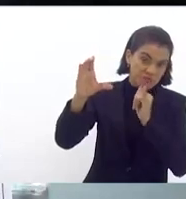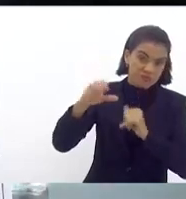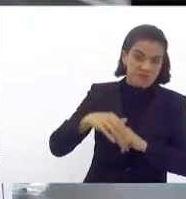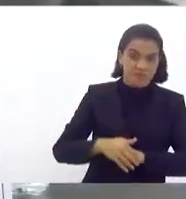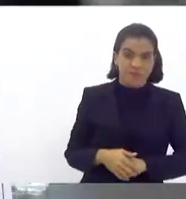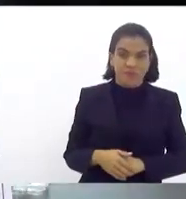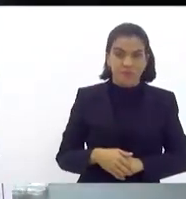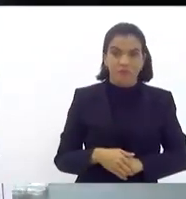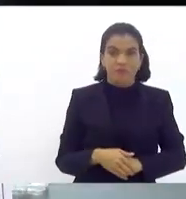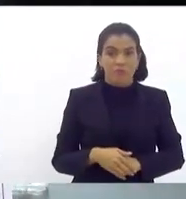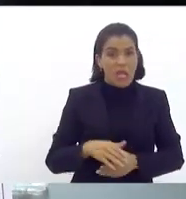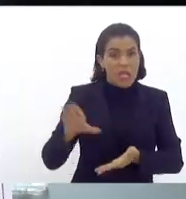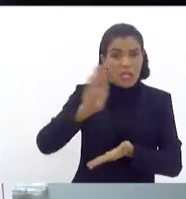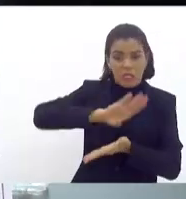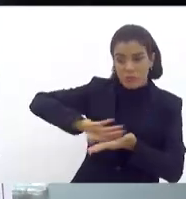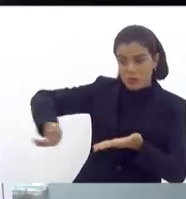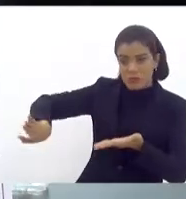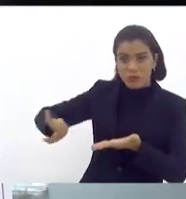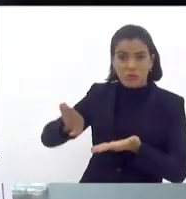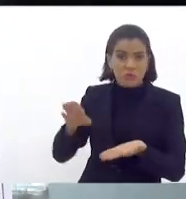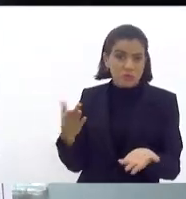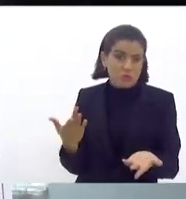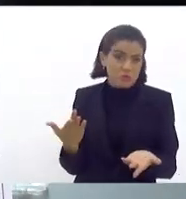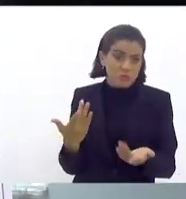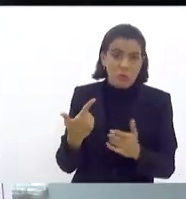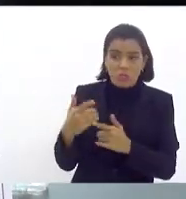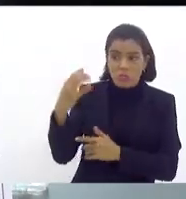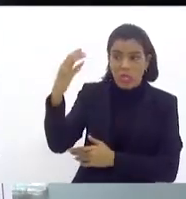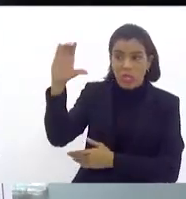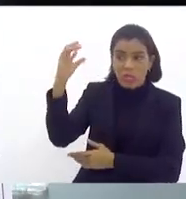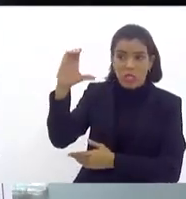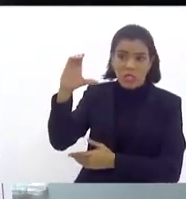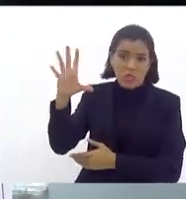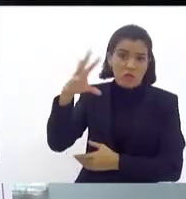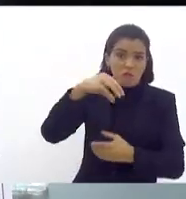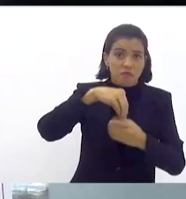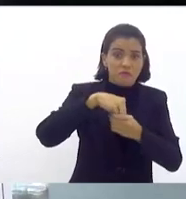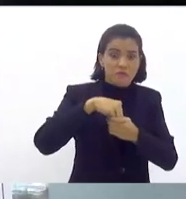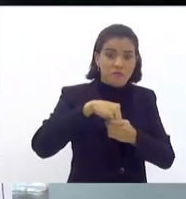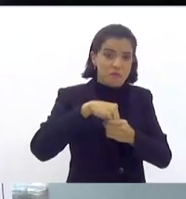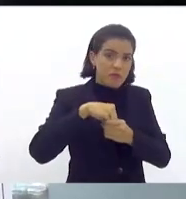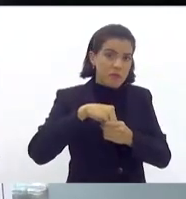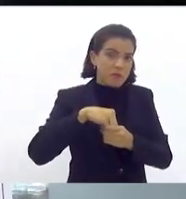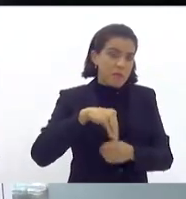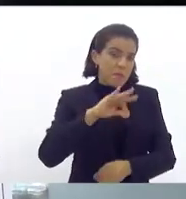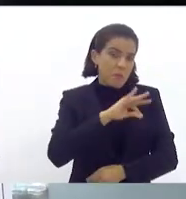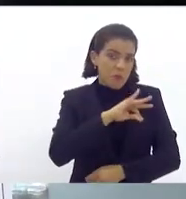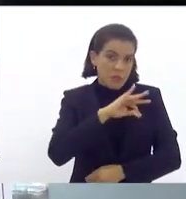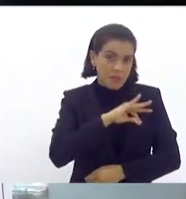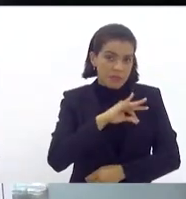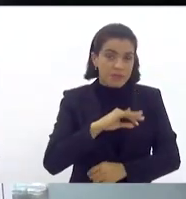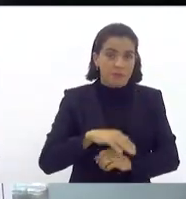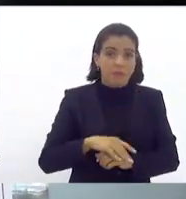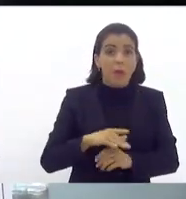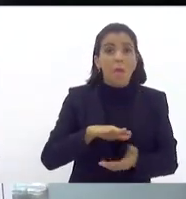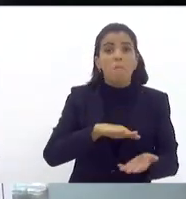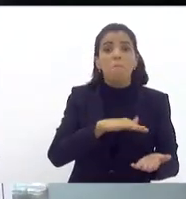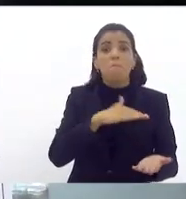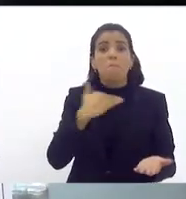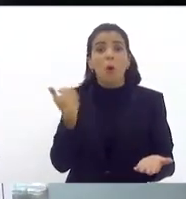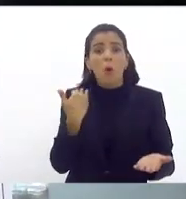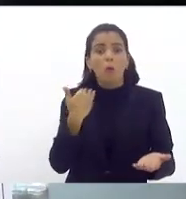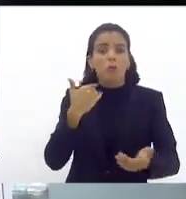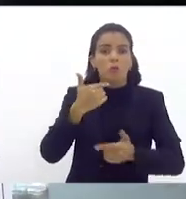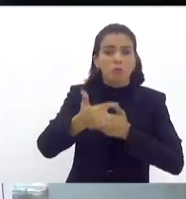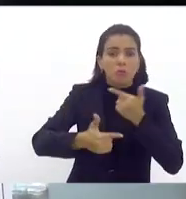Porque estaria excluído, né, se esse grande cientista não for militar. Mas morto em serviço no estado do Rio